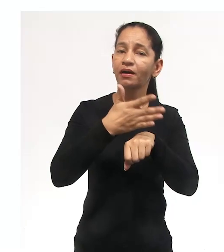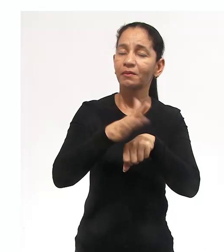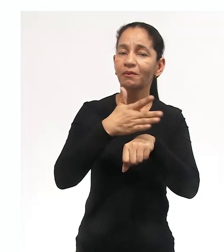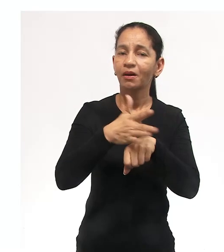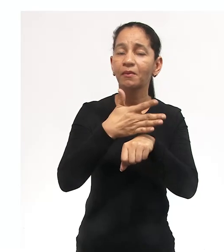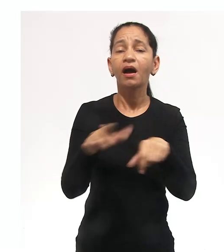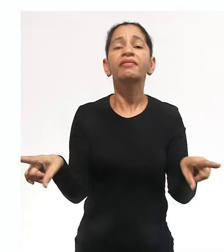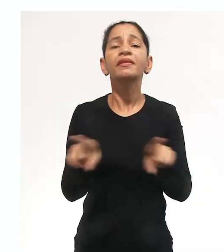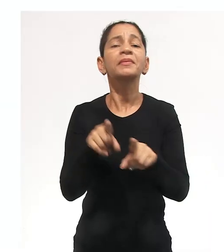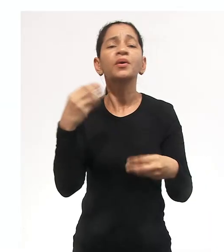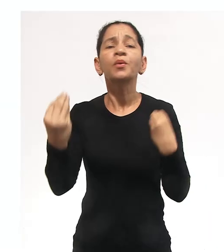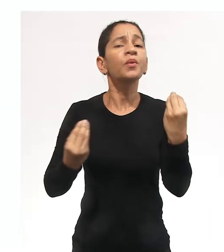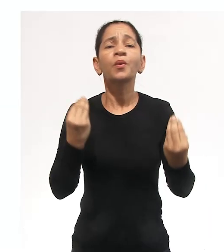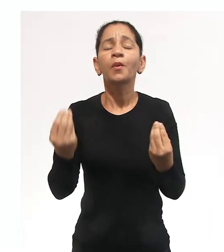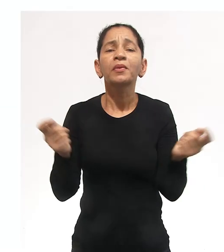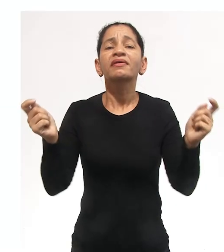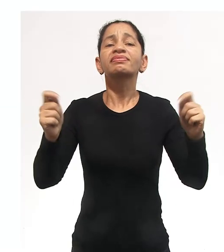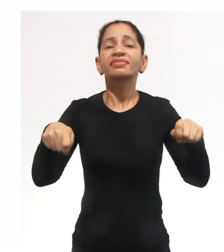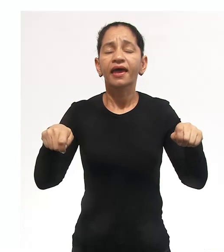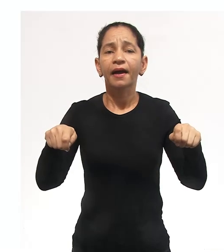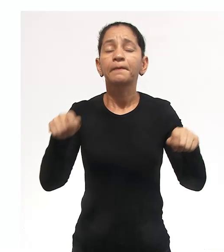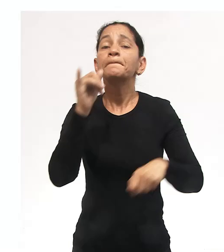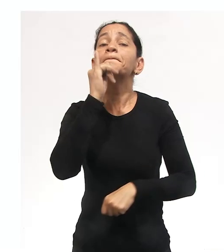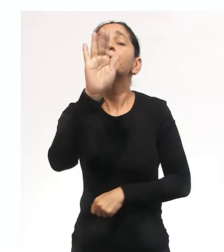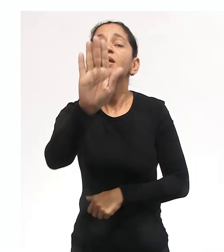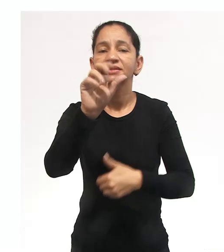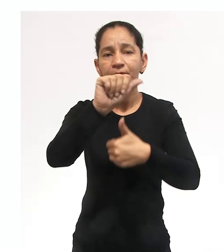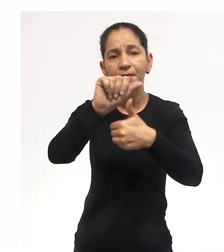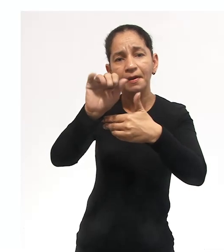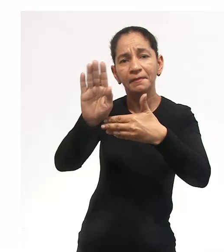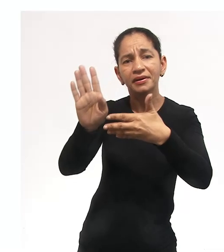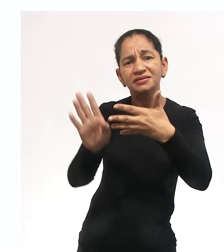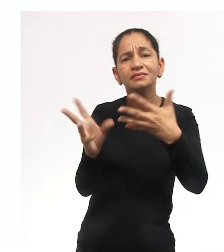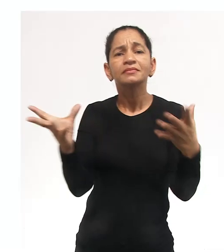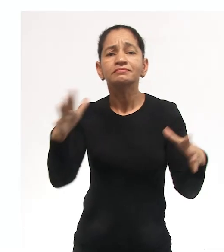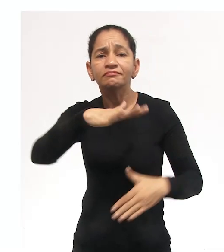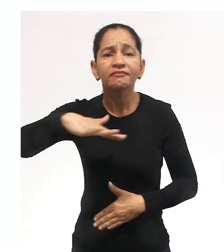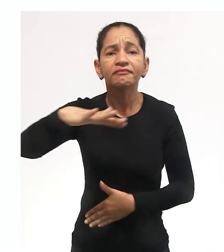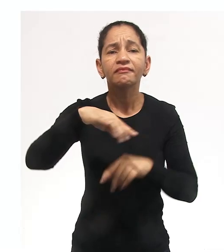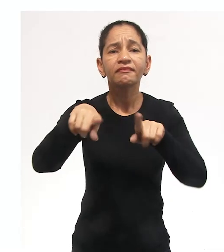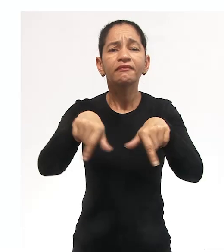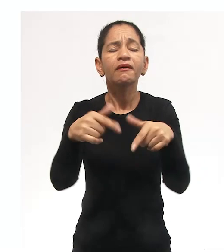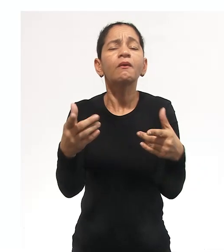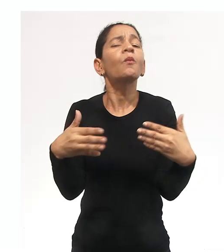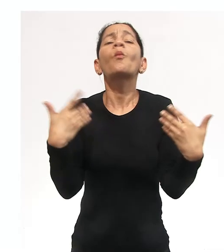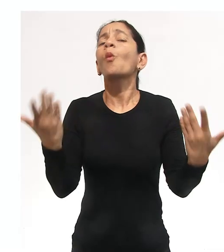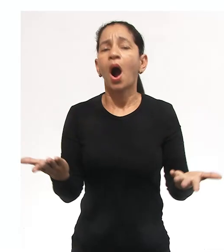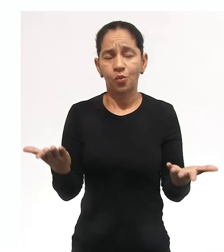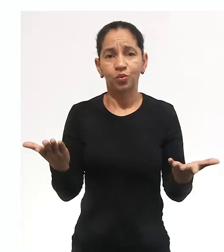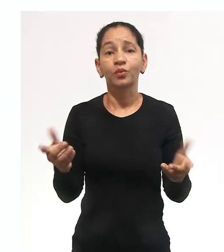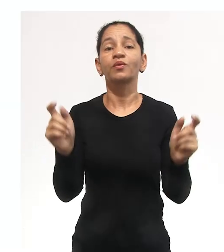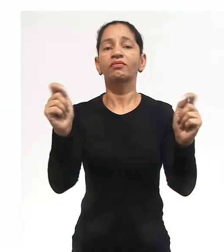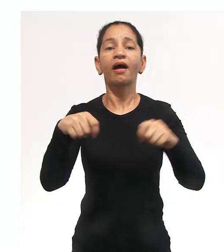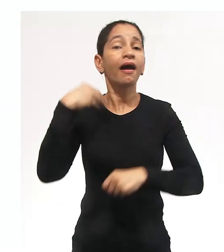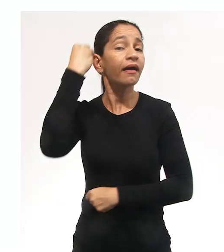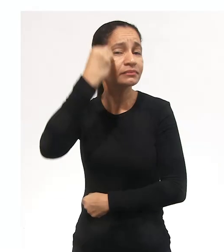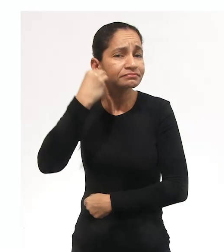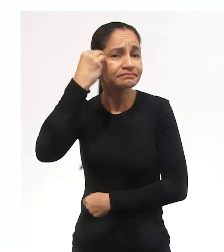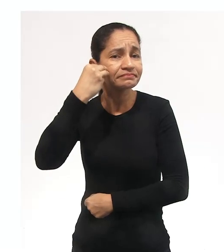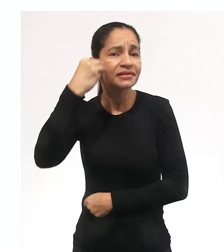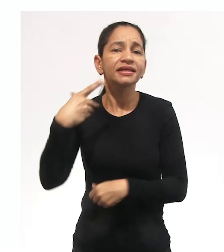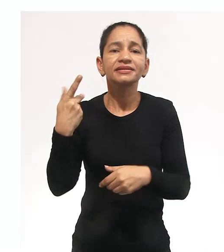e metodológicas. Como é que eu posso trabalhar a alfabetização e o letramento na sala de aula? E as experiências